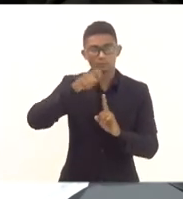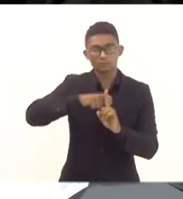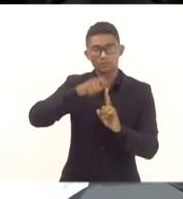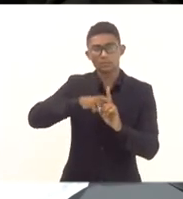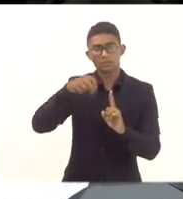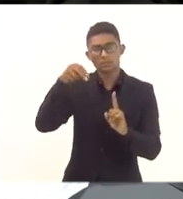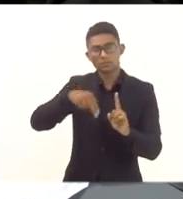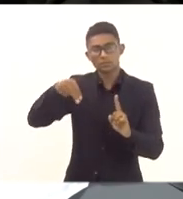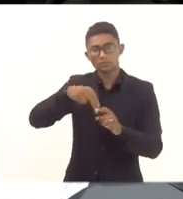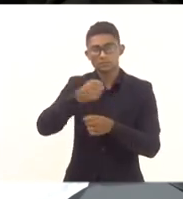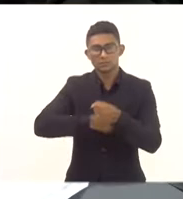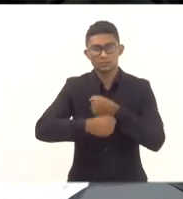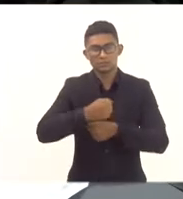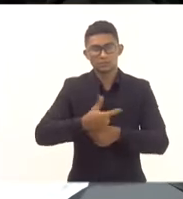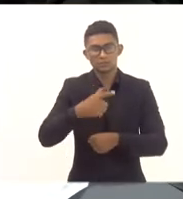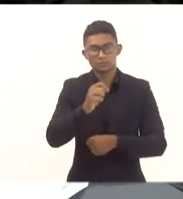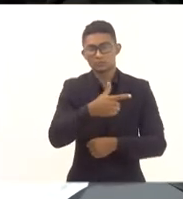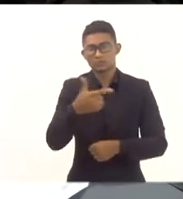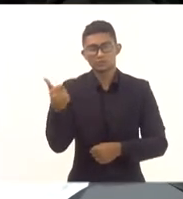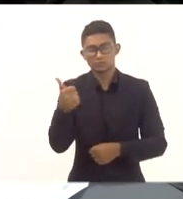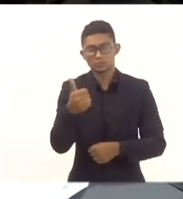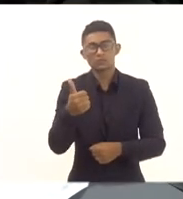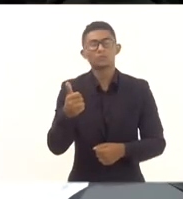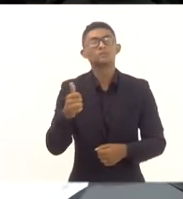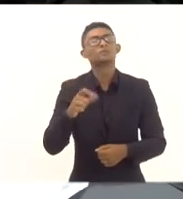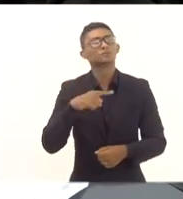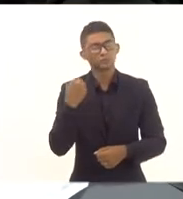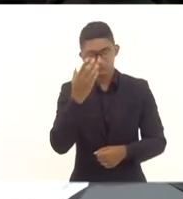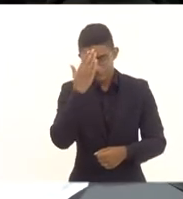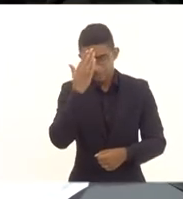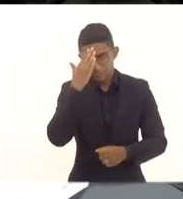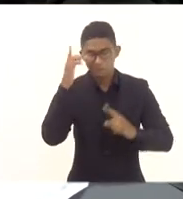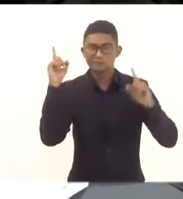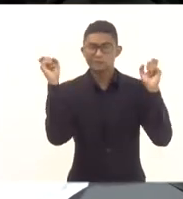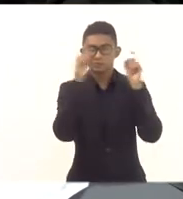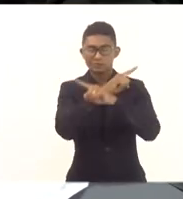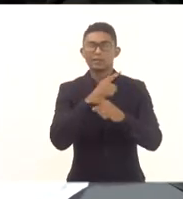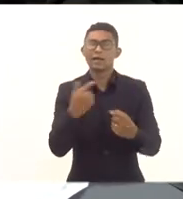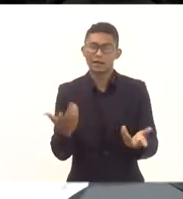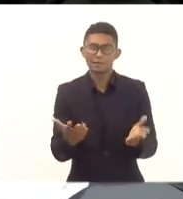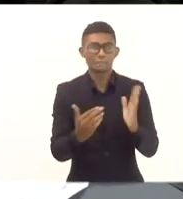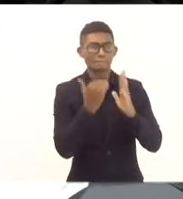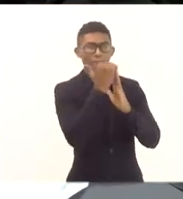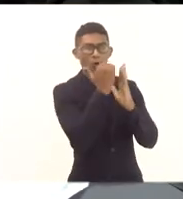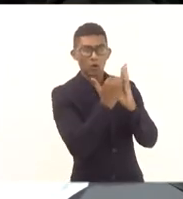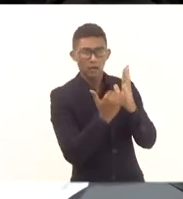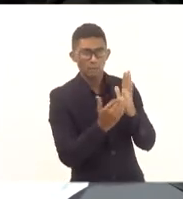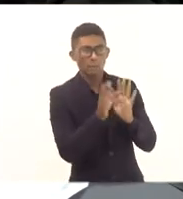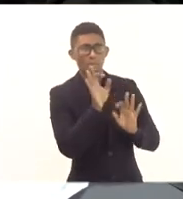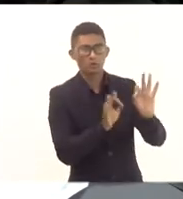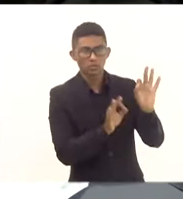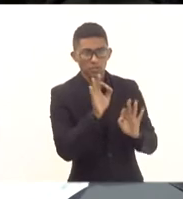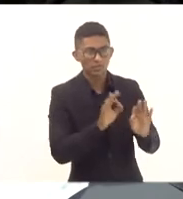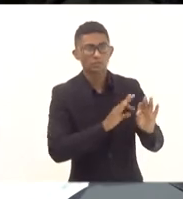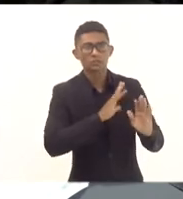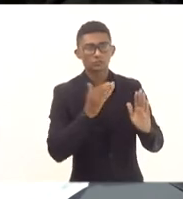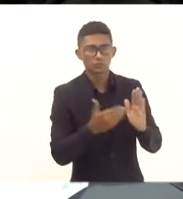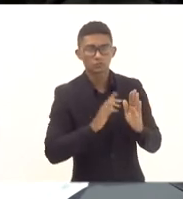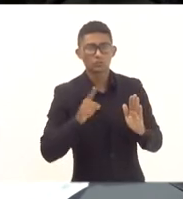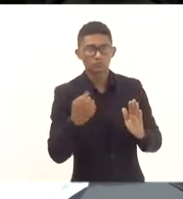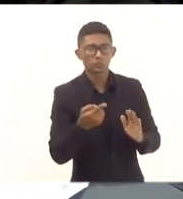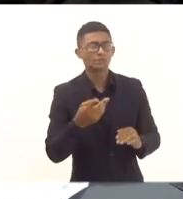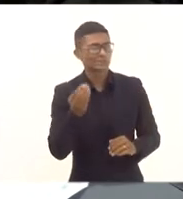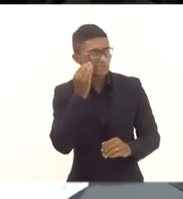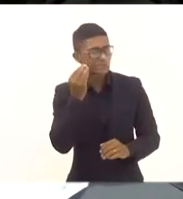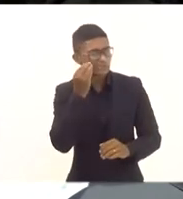dificuldade eu acho que como um todo projeto todo o programa a gente está sempre tentando aperfeiçoar